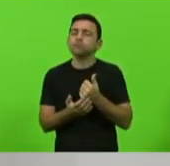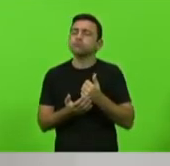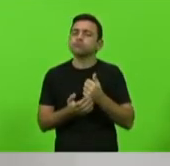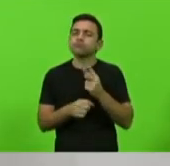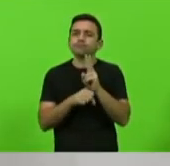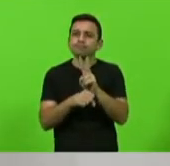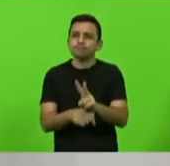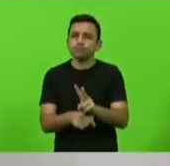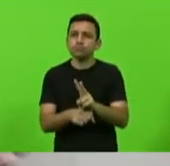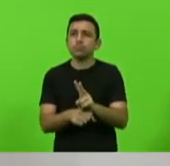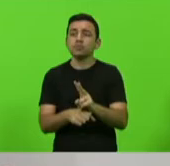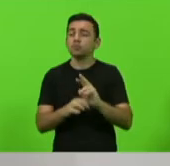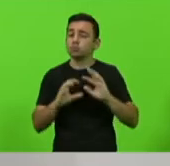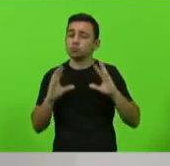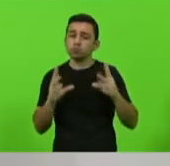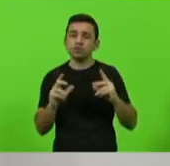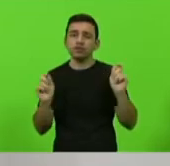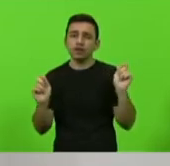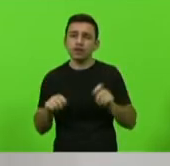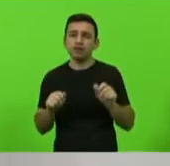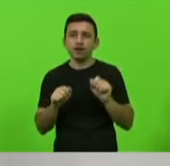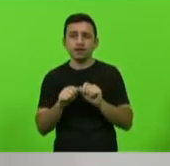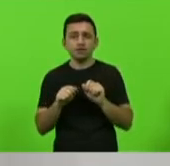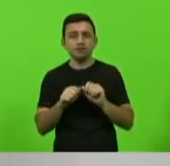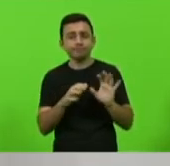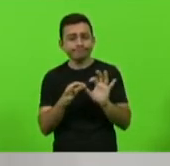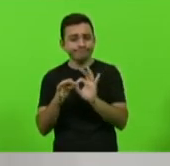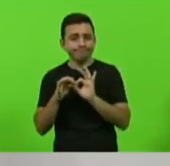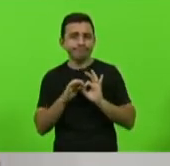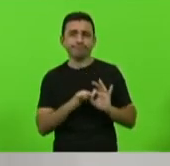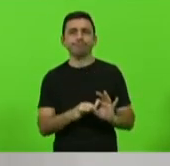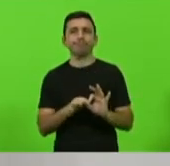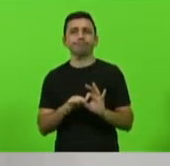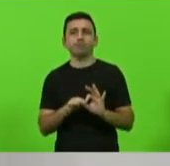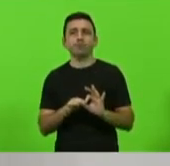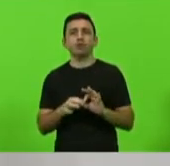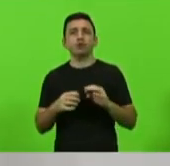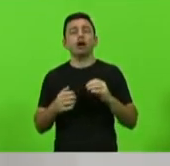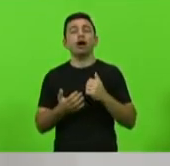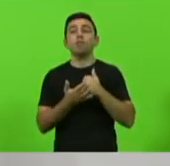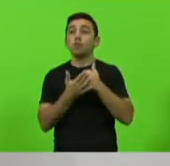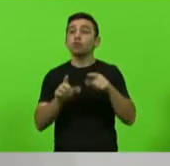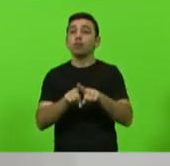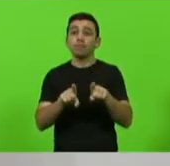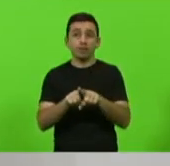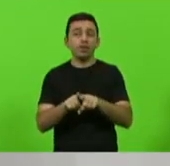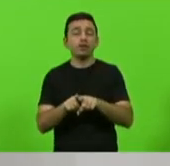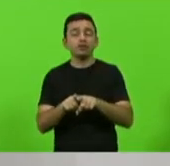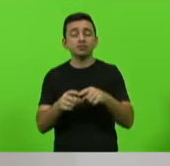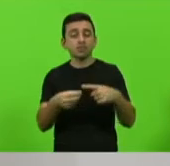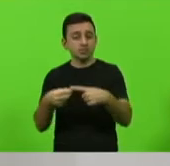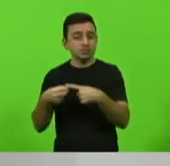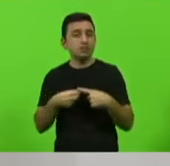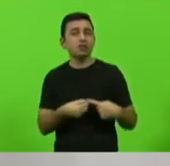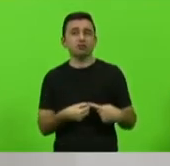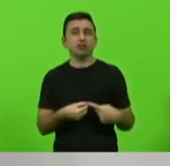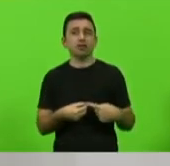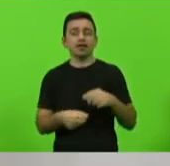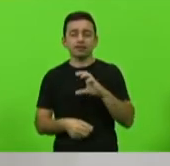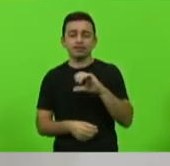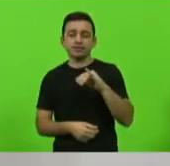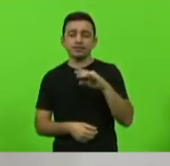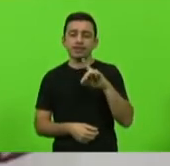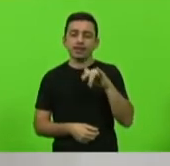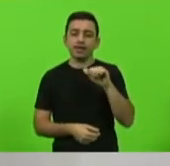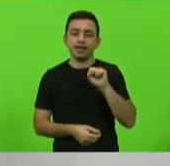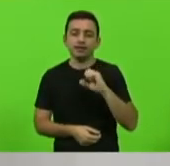ser feito em globalizado e com o apoio dos municípios, porque as cidades que a agricultura